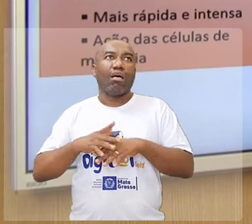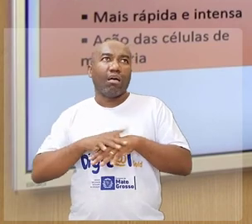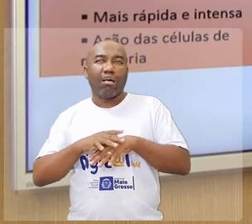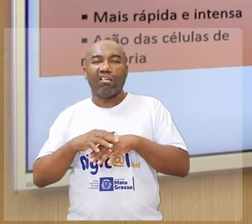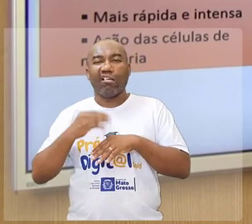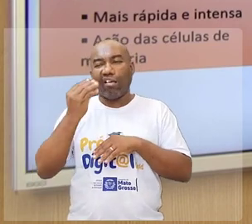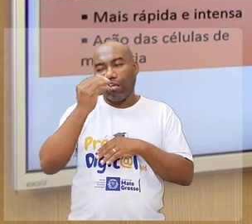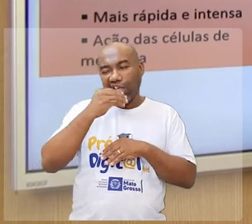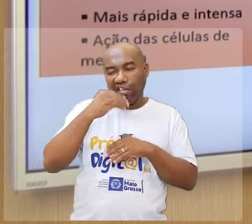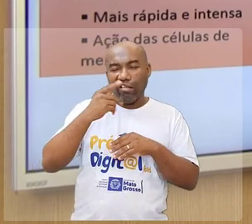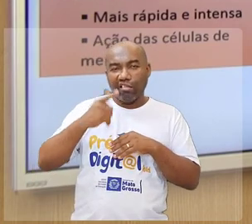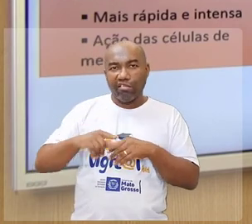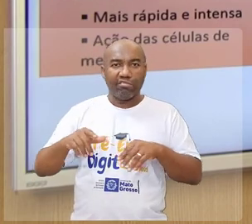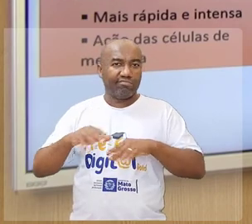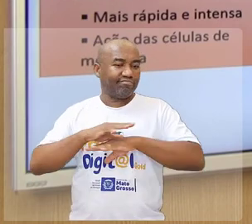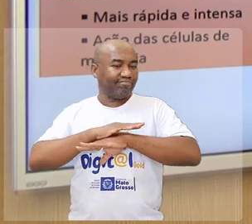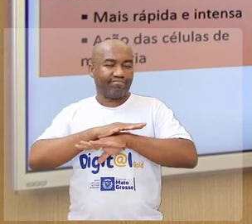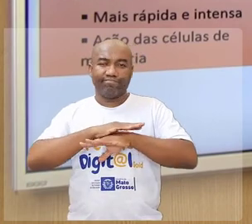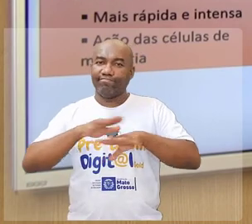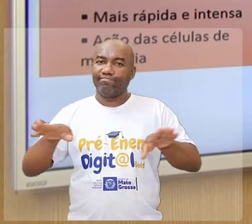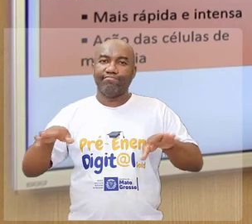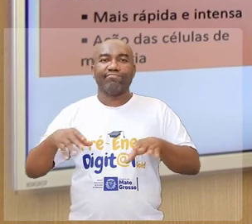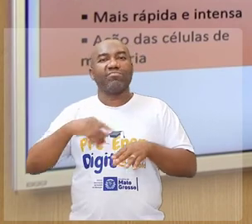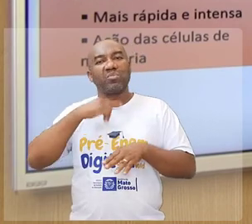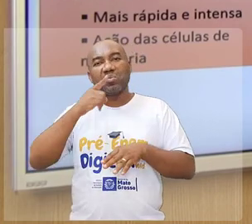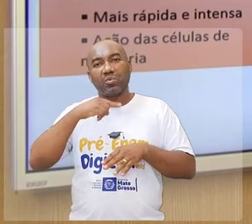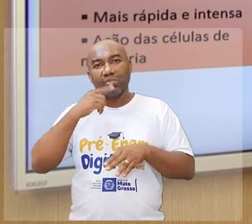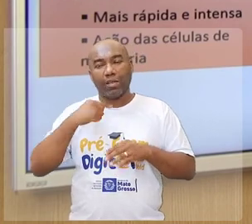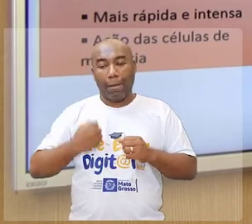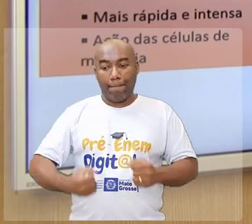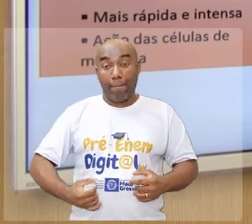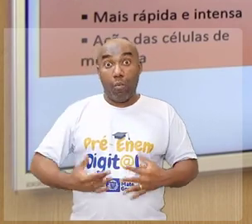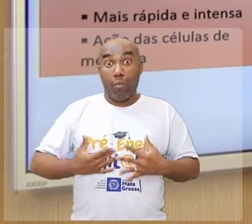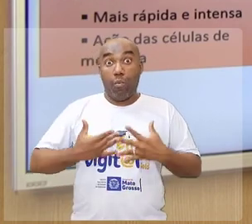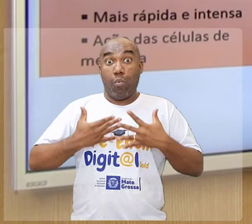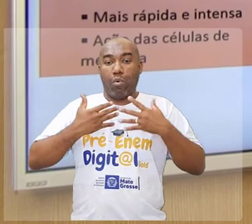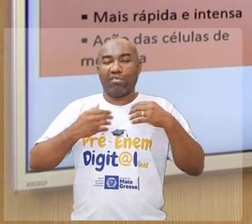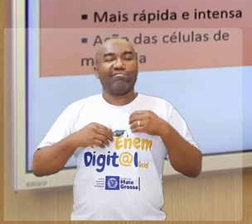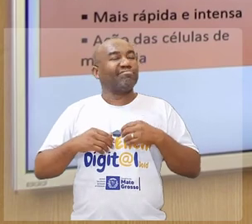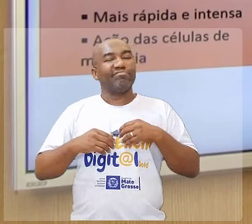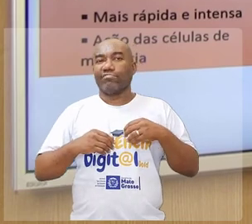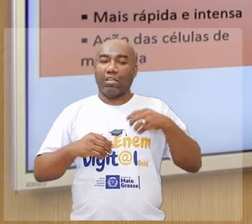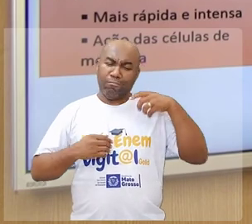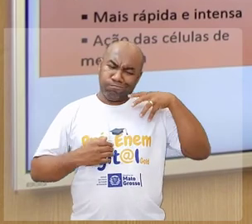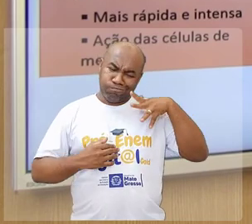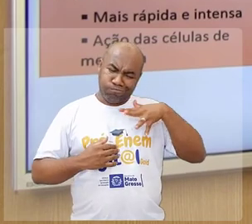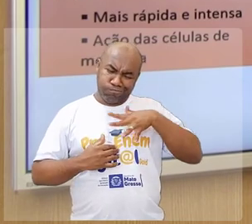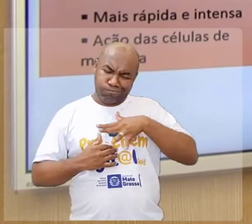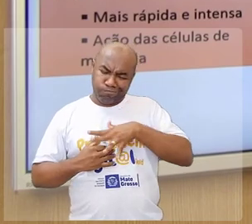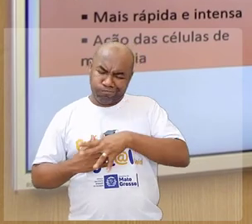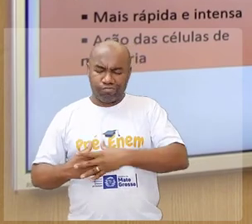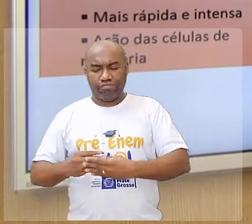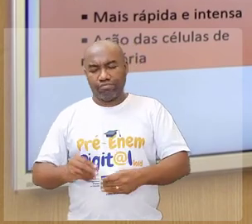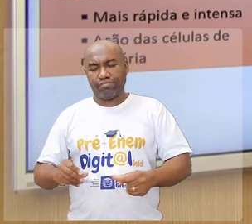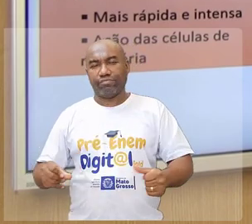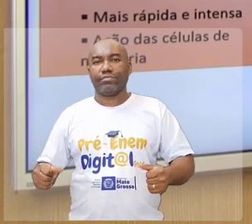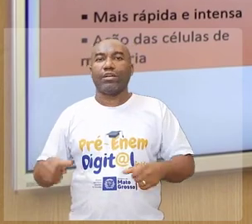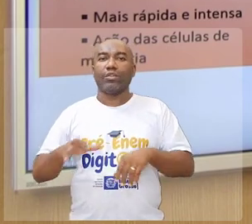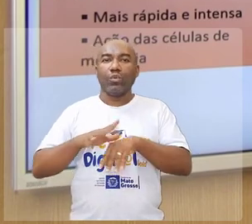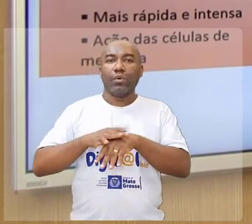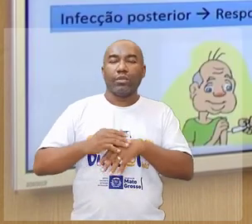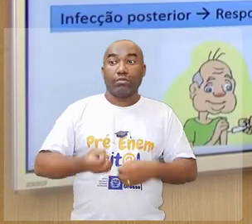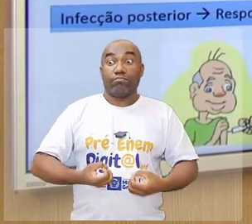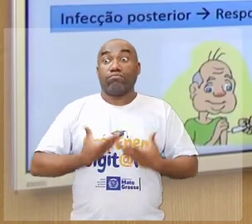o agente invasor consiga se desenvolver, ou seja, você não desenvolve aquela doença. Tudo